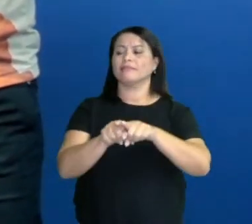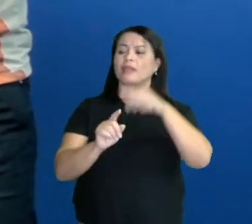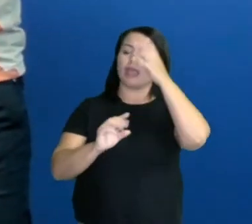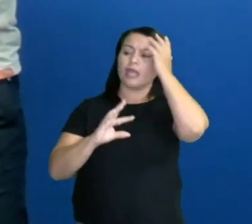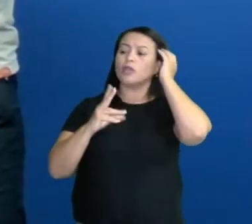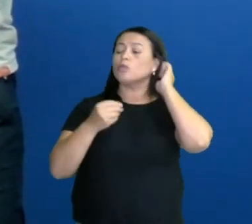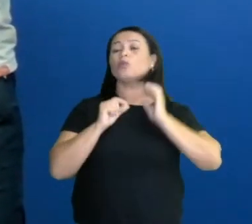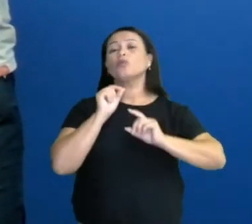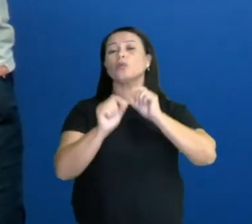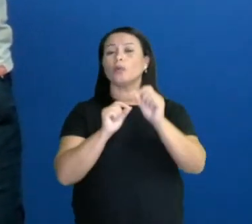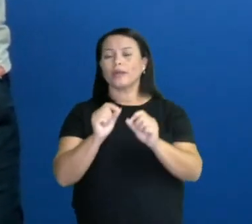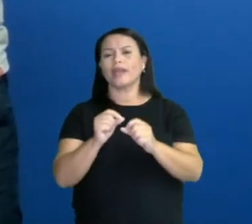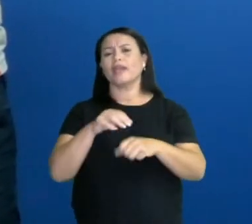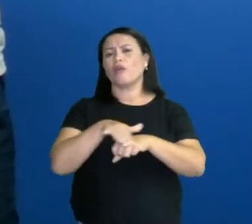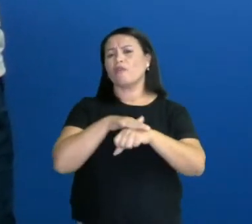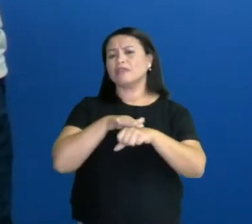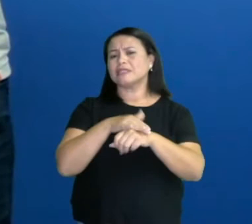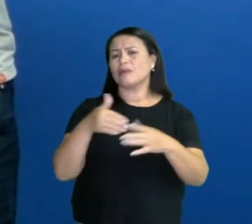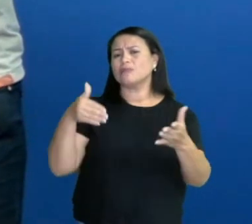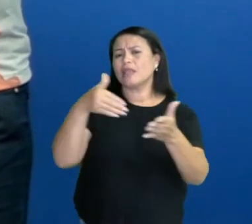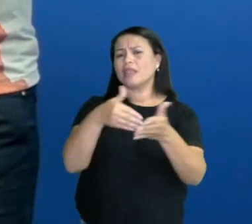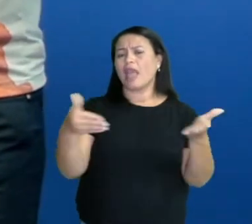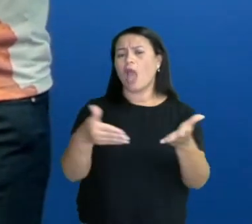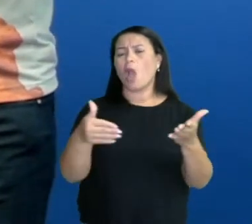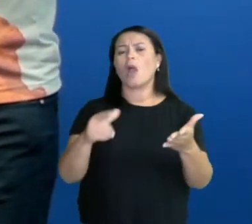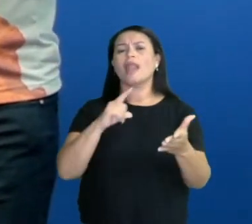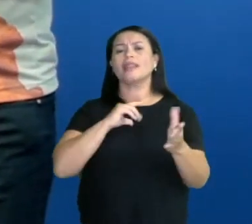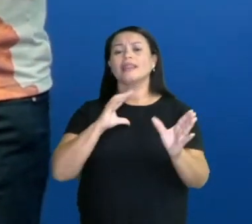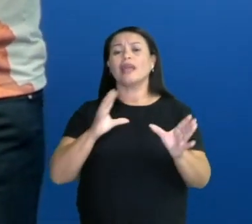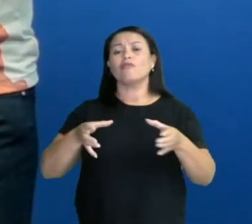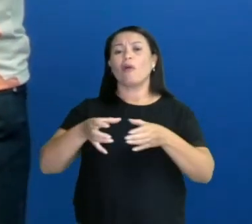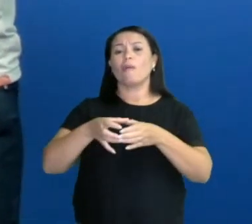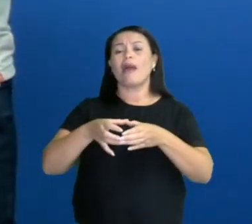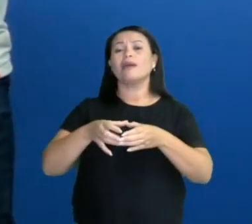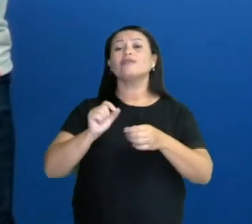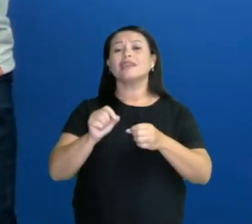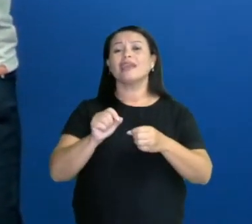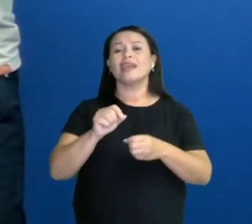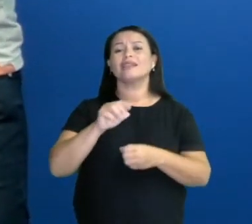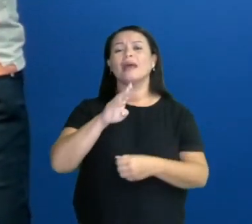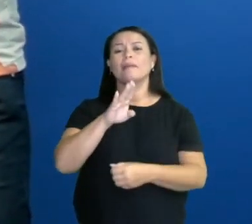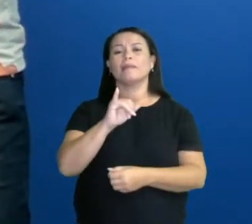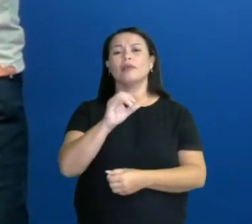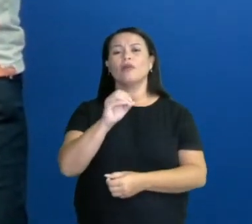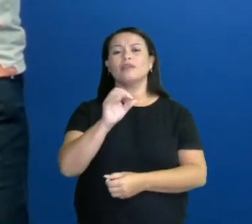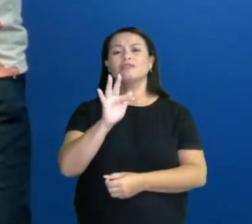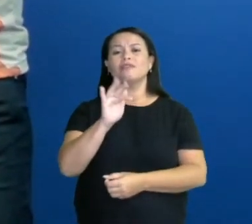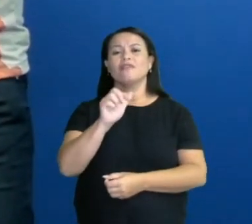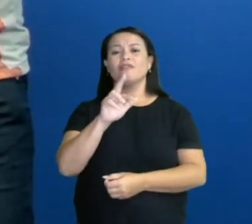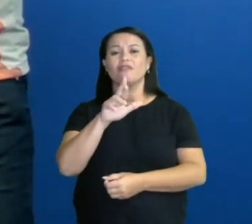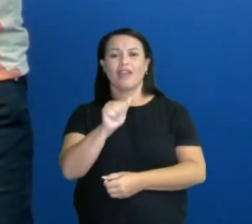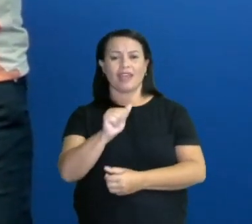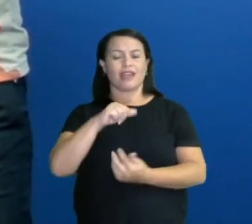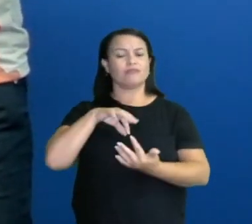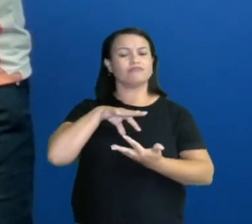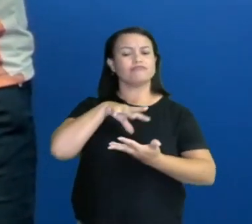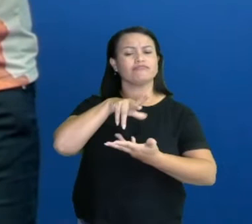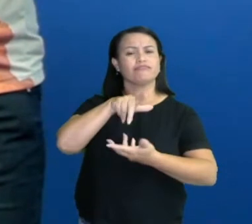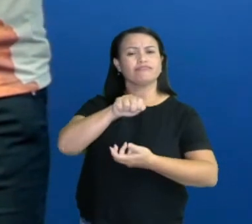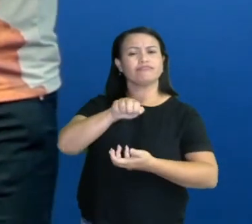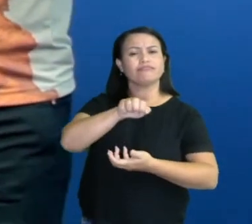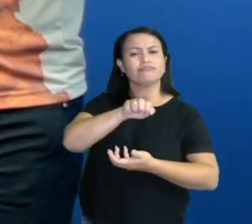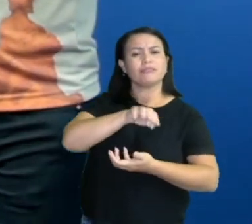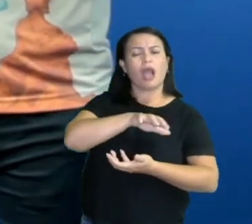E tudo isso, gente, que conversamos até agora, compõe a biosfera, né? A biosfera que é formada